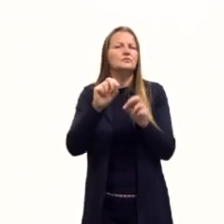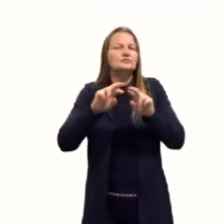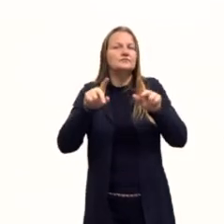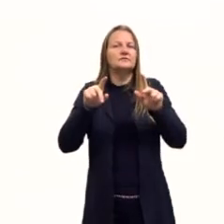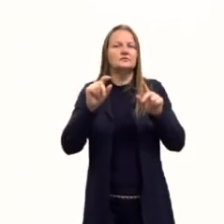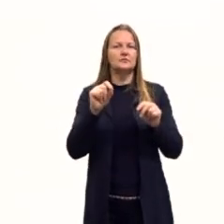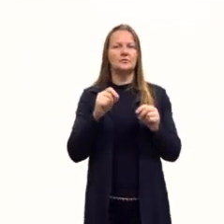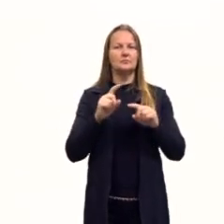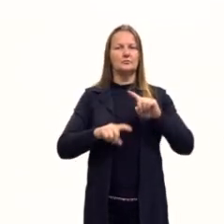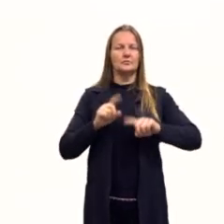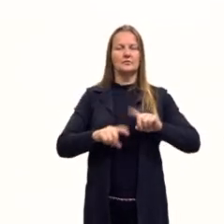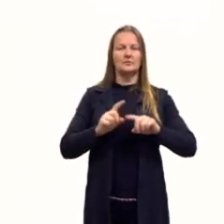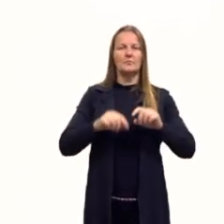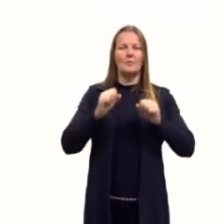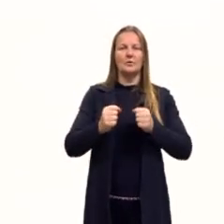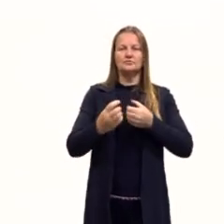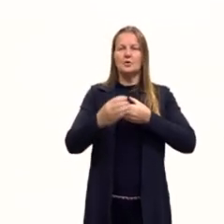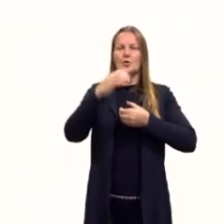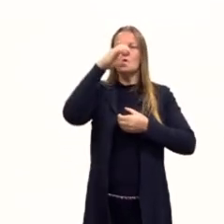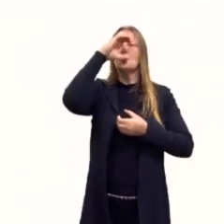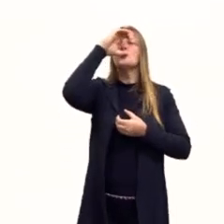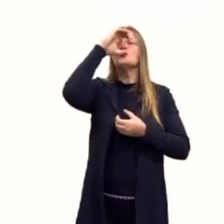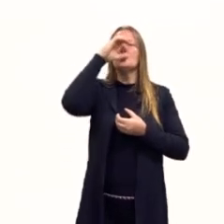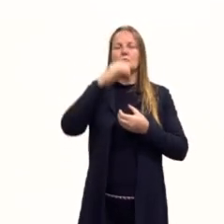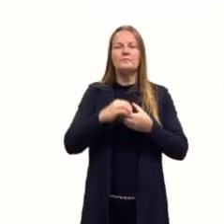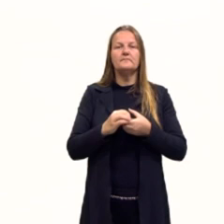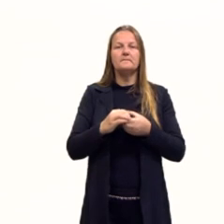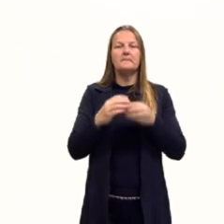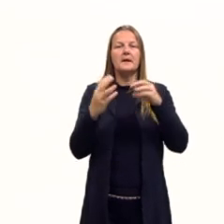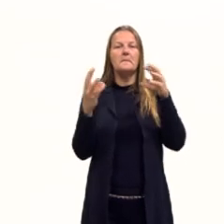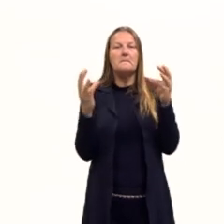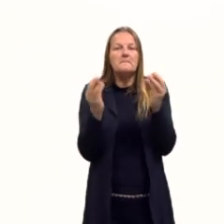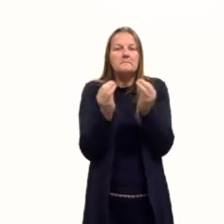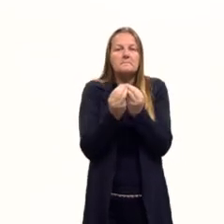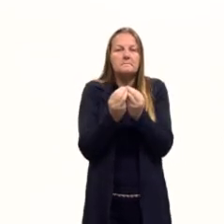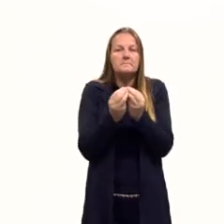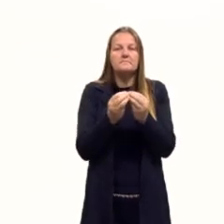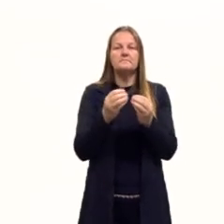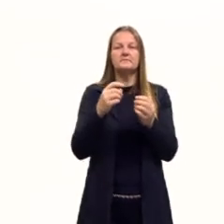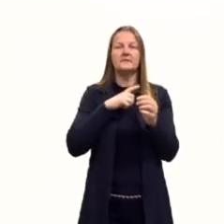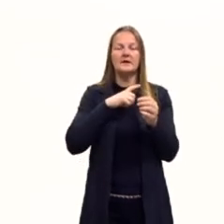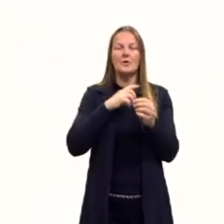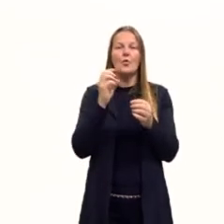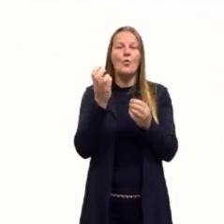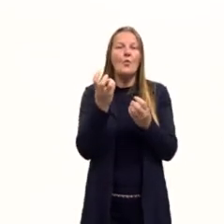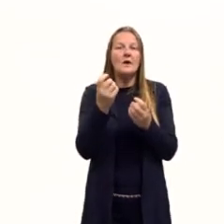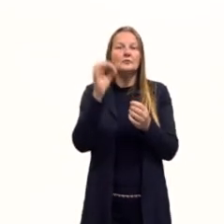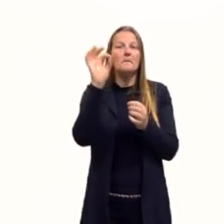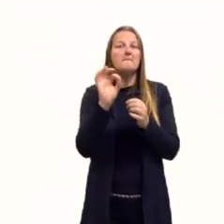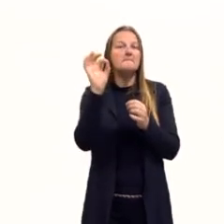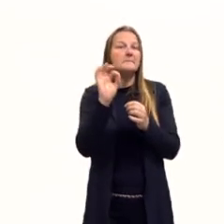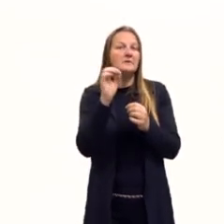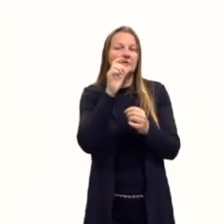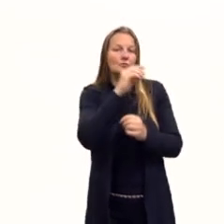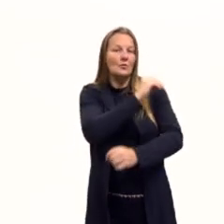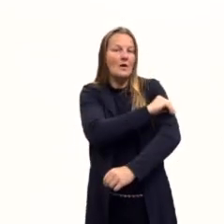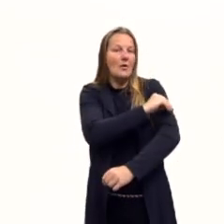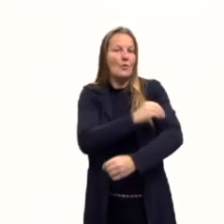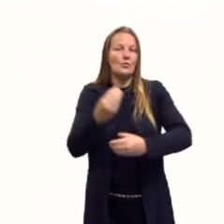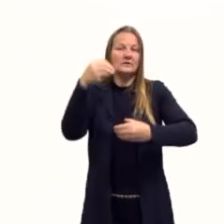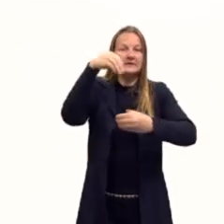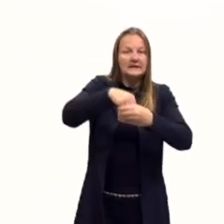produtos dos produtos que podem ser ingeridos a concentração de álcool que está presente nesses compostos nesses produtos